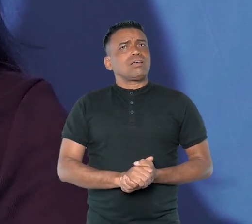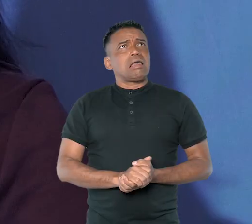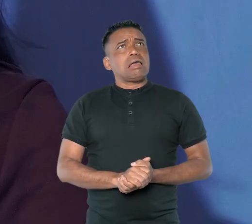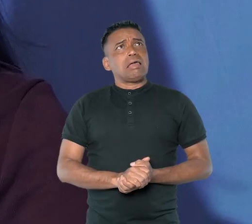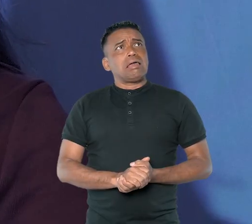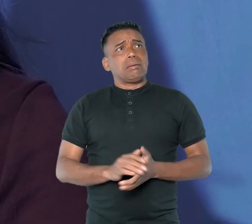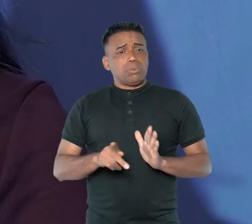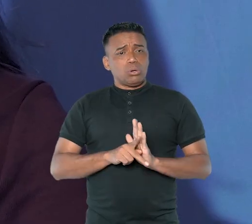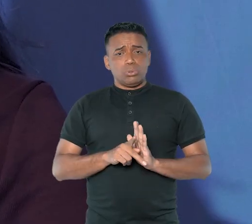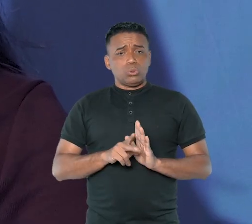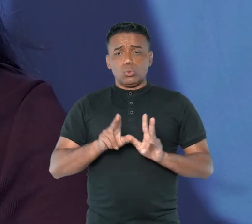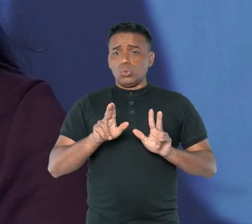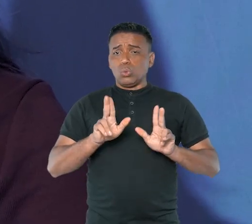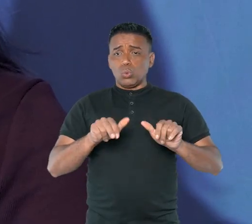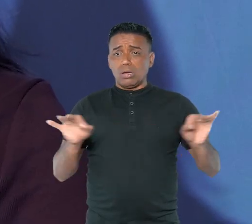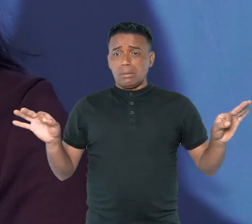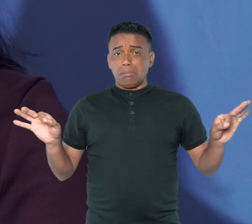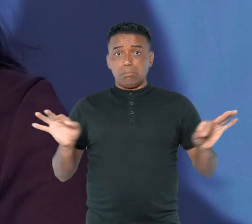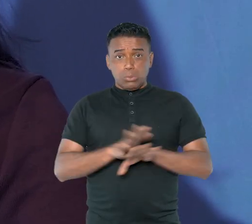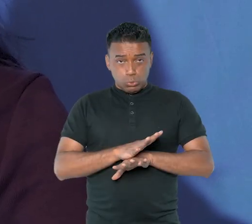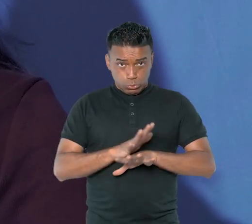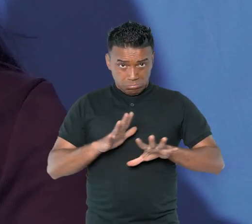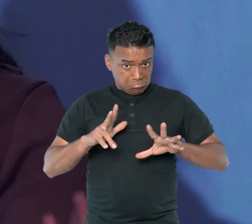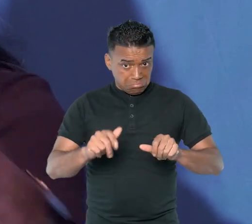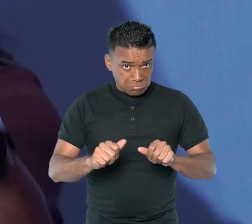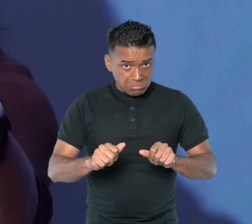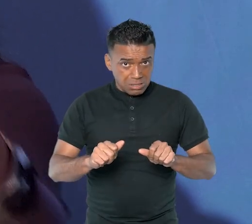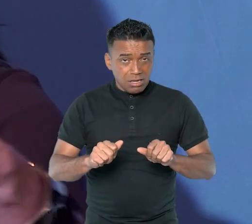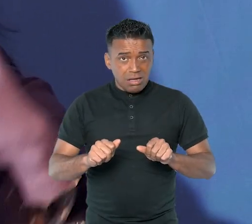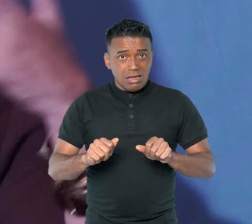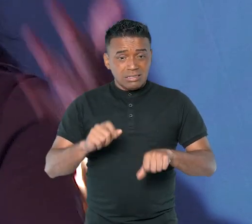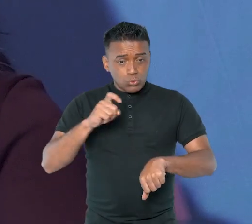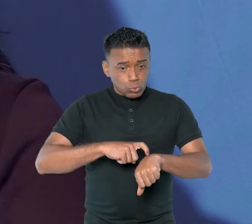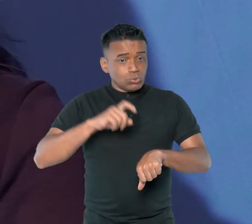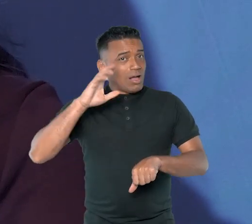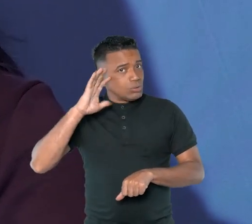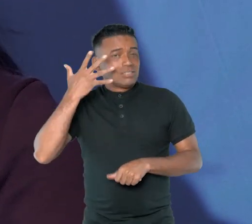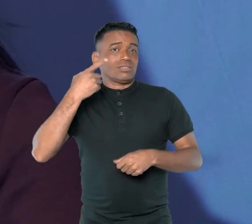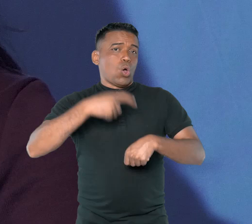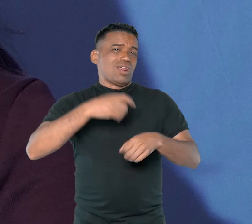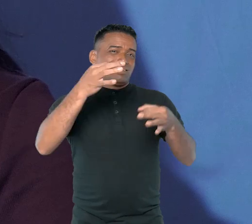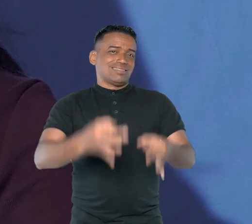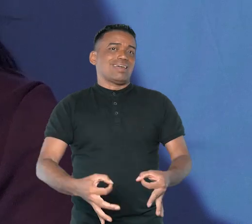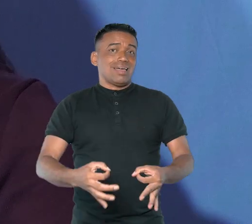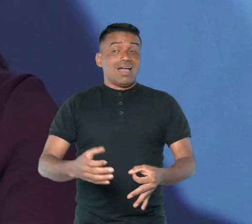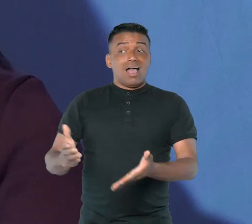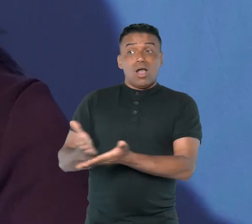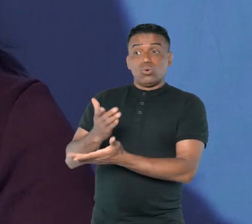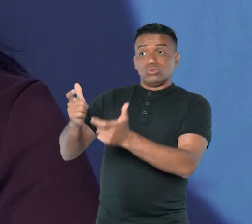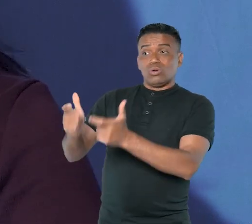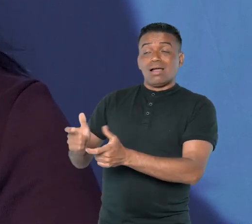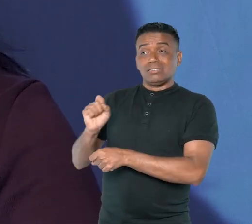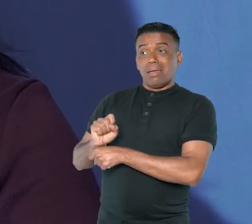assim como a gente não pode estar nunca preparado, né? As coisas têm o seu tempo e alguns lugares esperam por nós, algumas